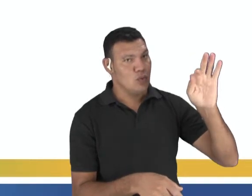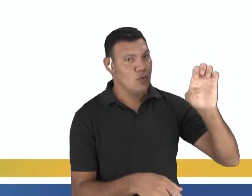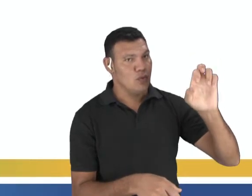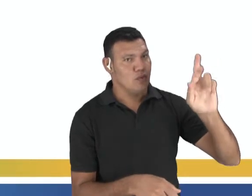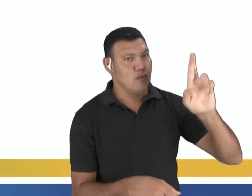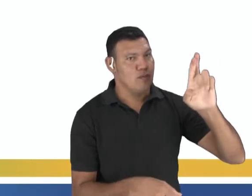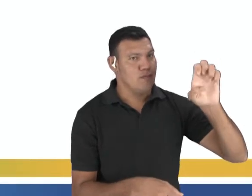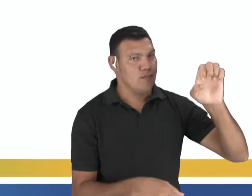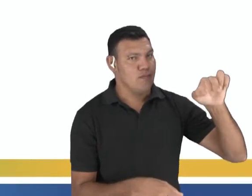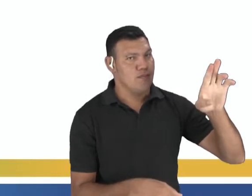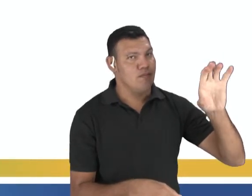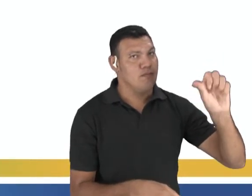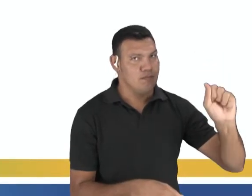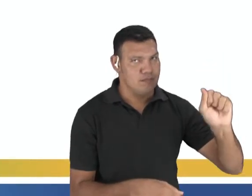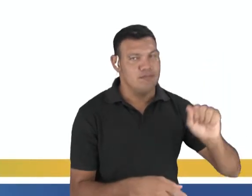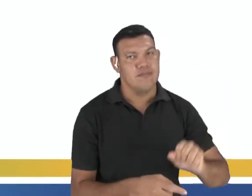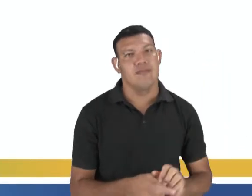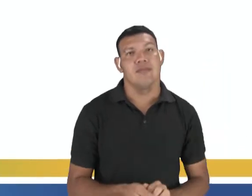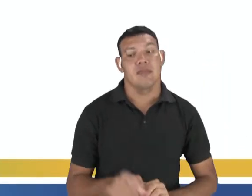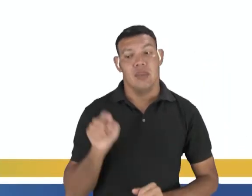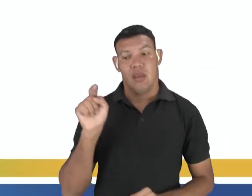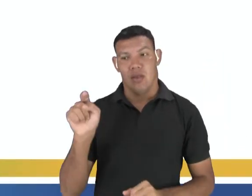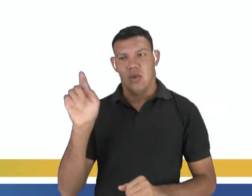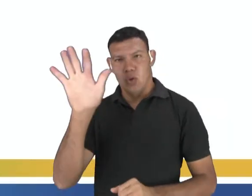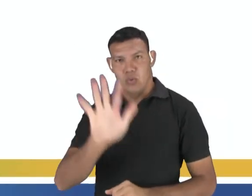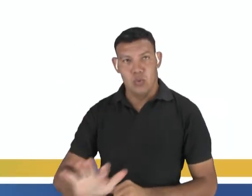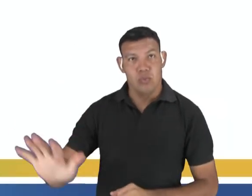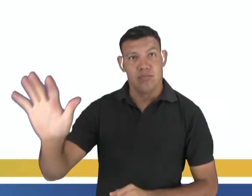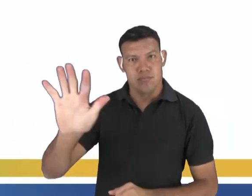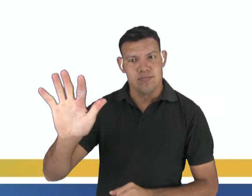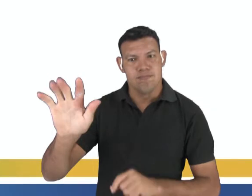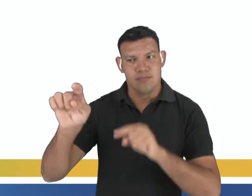o contorno, né? Forma o meu círculo, certo?